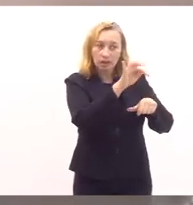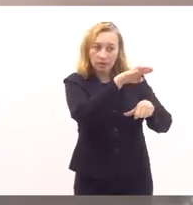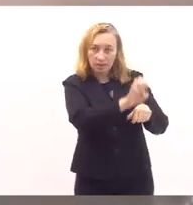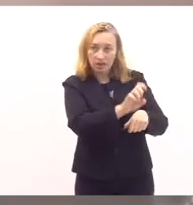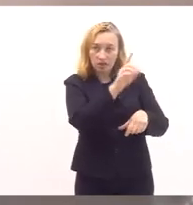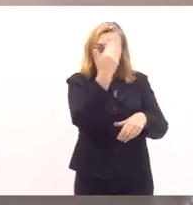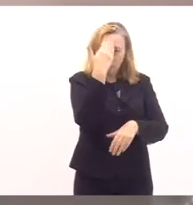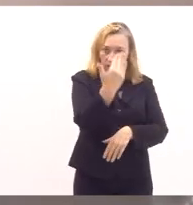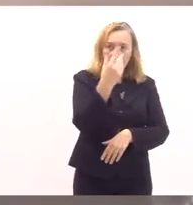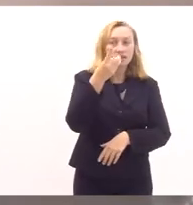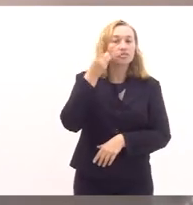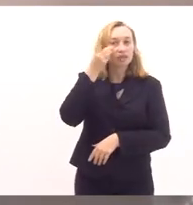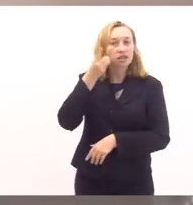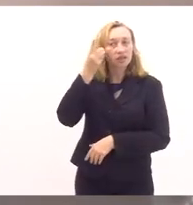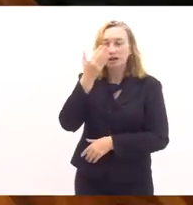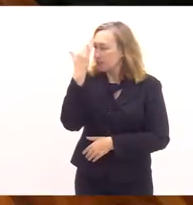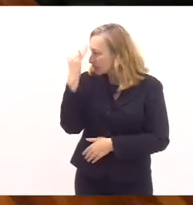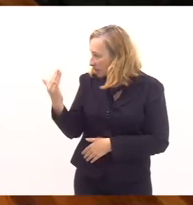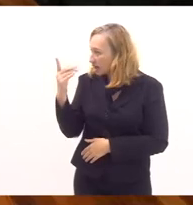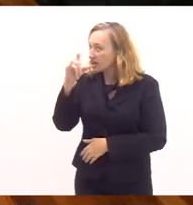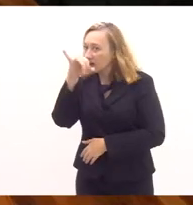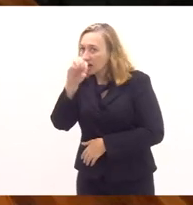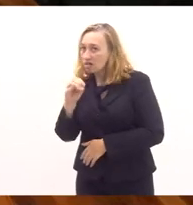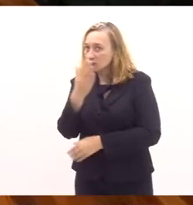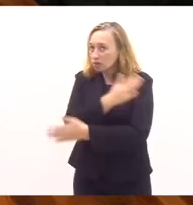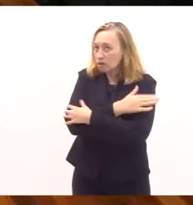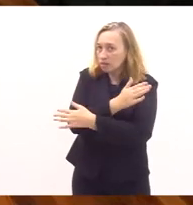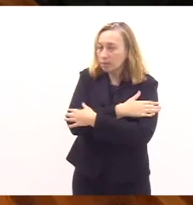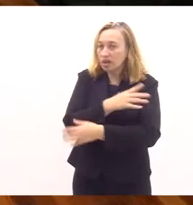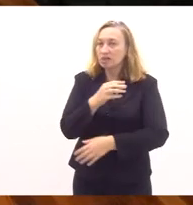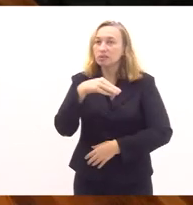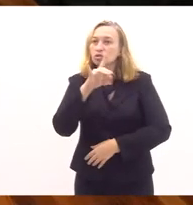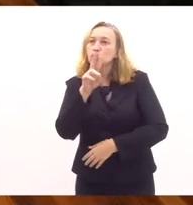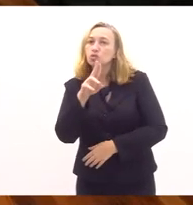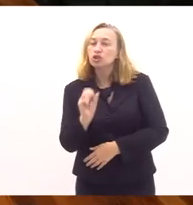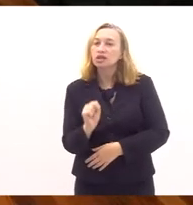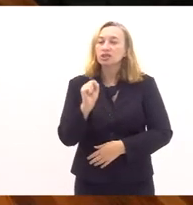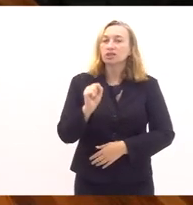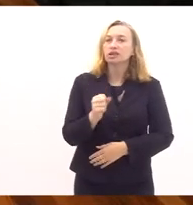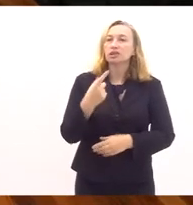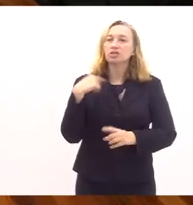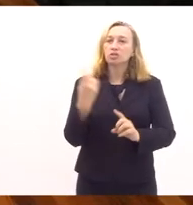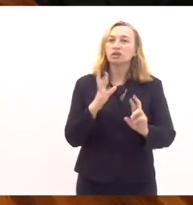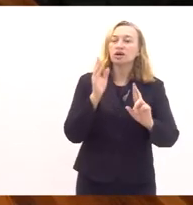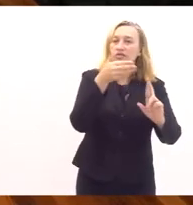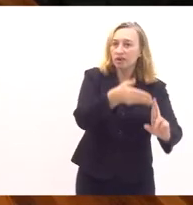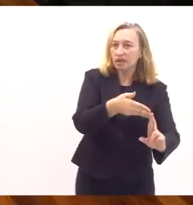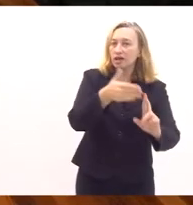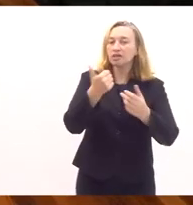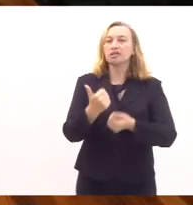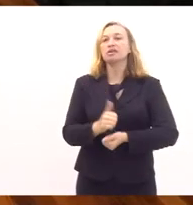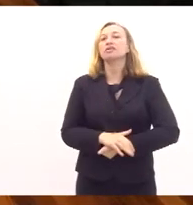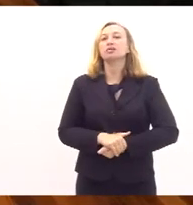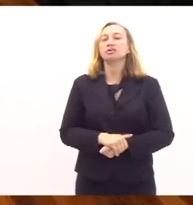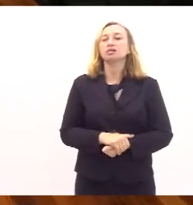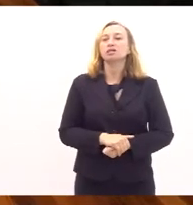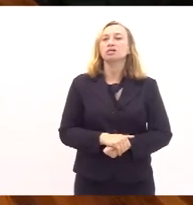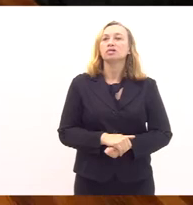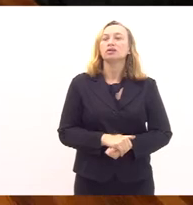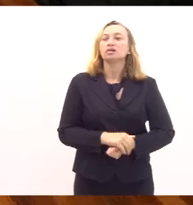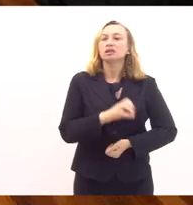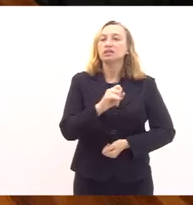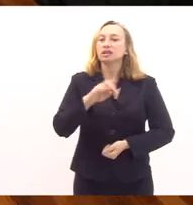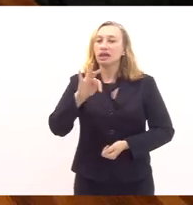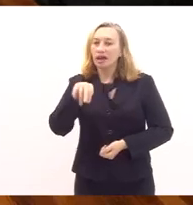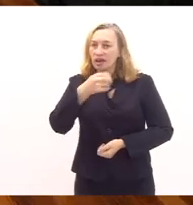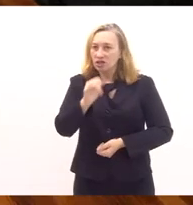reivindicações. Obrigado, deputada. Obrigada, Cláudia. Um abraço para o Nunes, nossa referência aí nessa tratativa com o CETERJ,